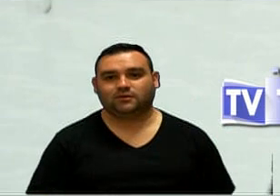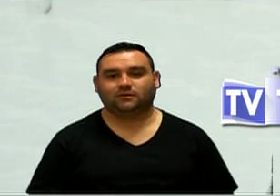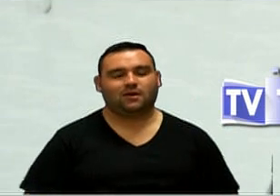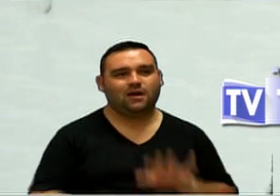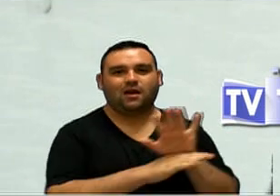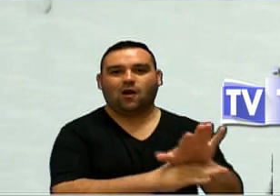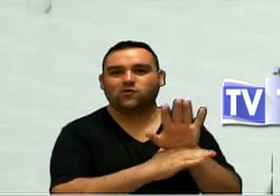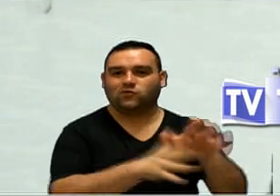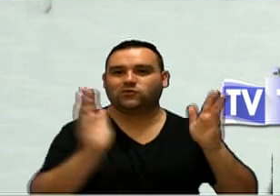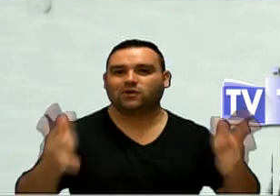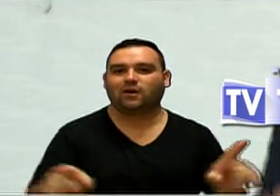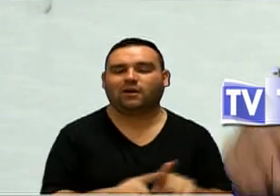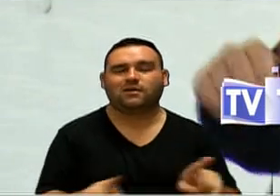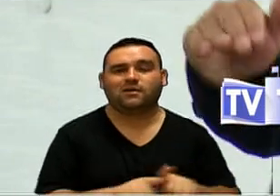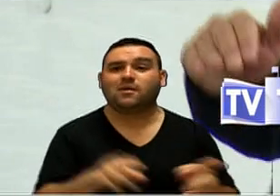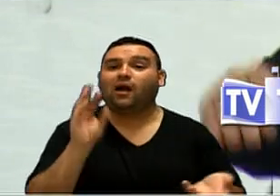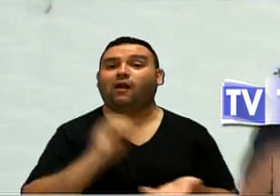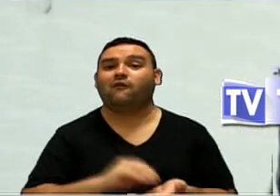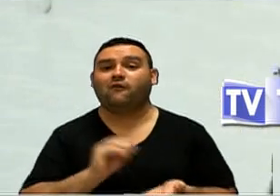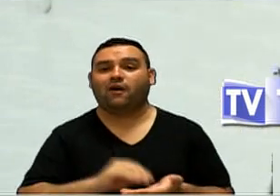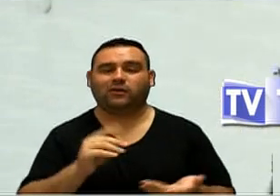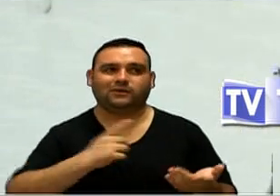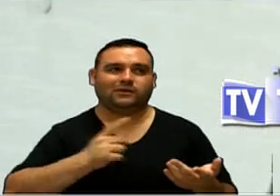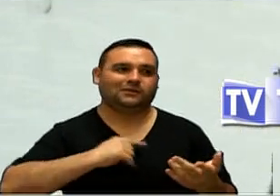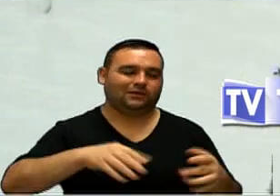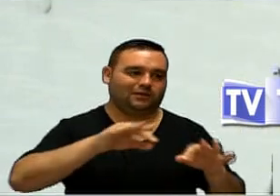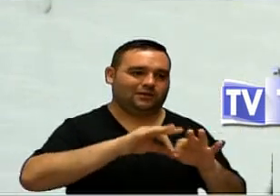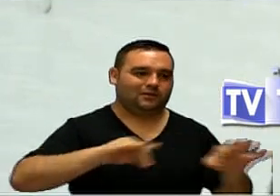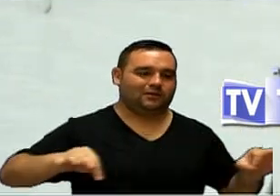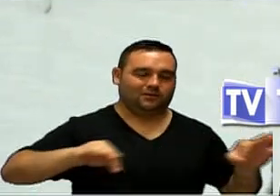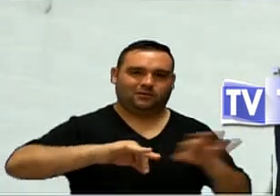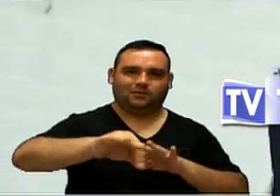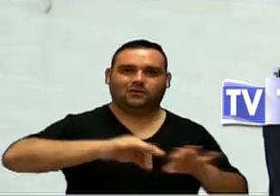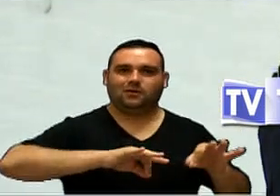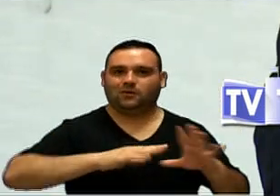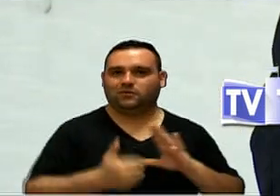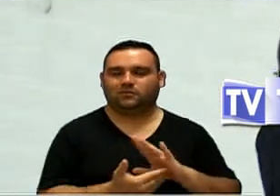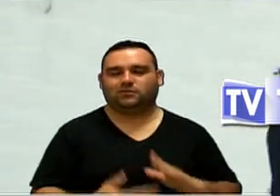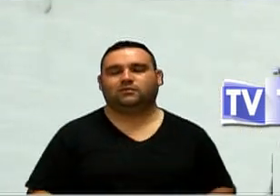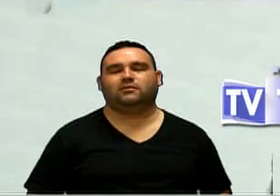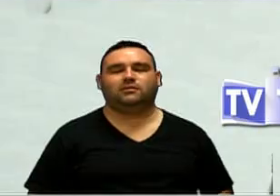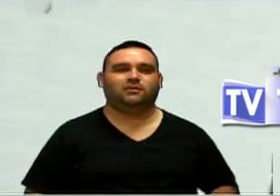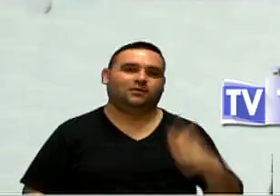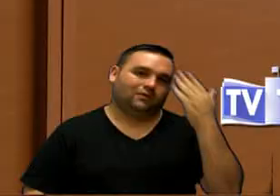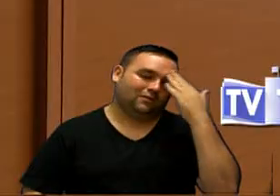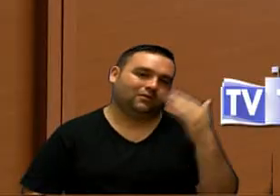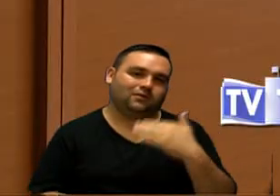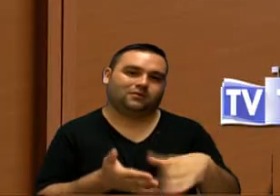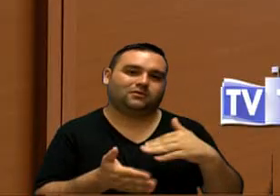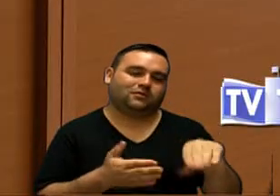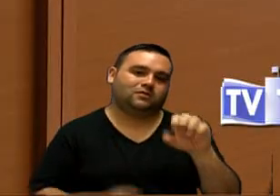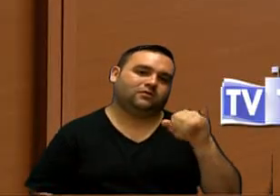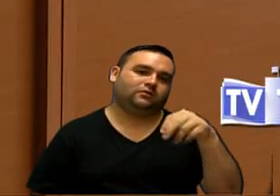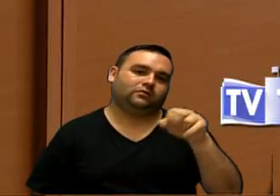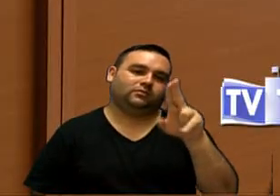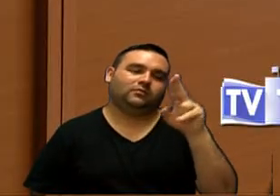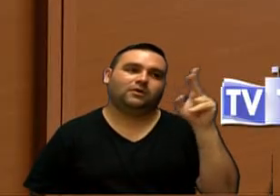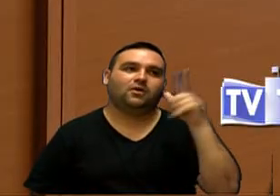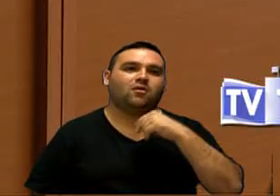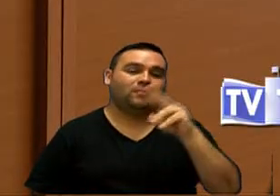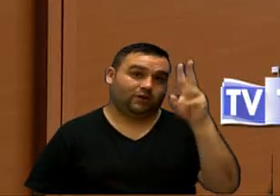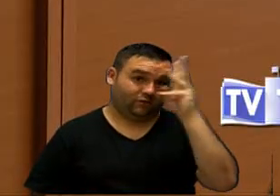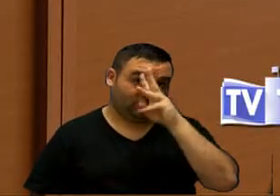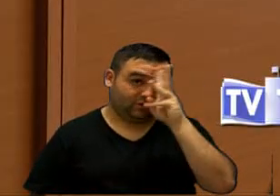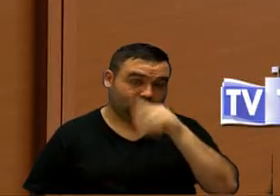Ajuda. Obrigado. Ainda está faltando a parte ergométrica da academia. Obrigado, secretário Simei. Vanderlei Diogo.